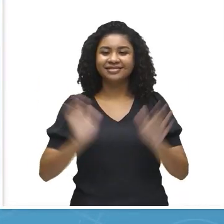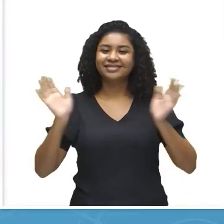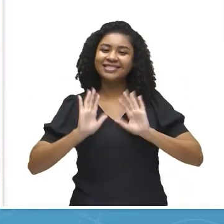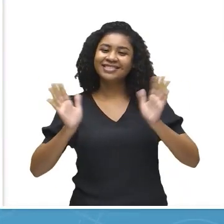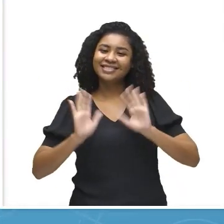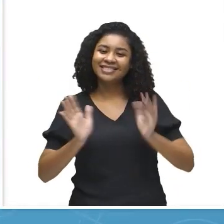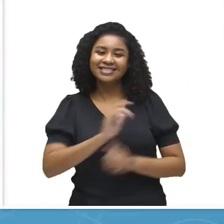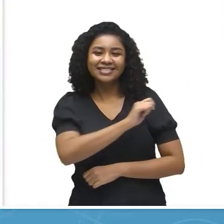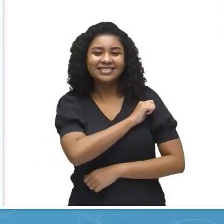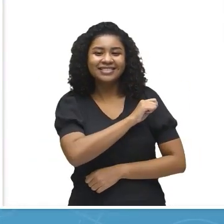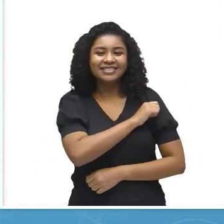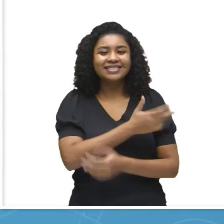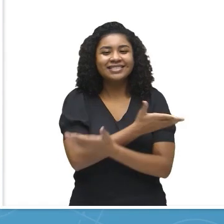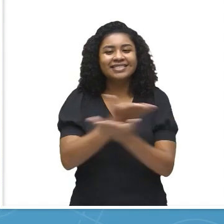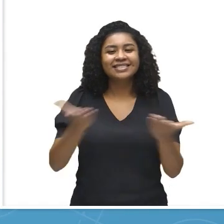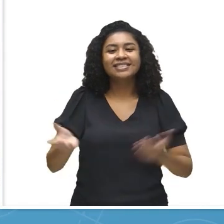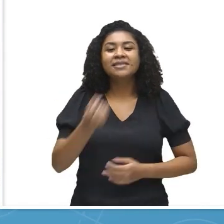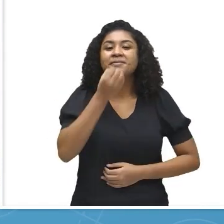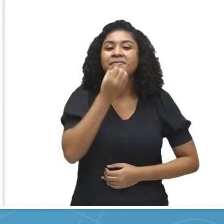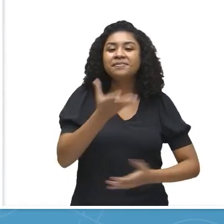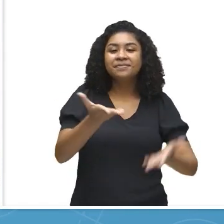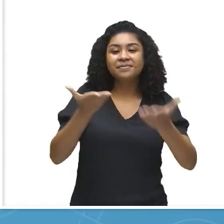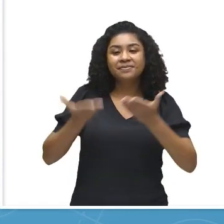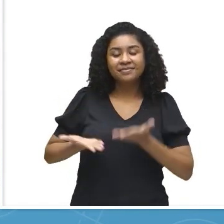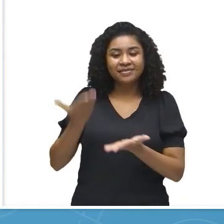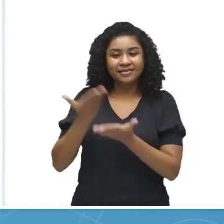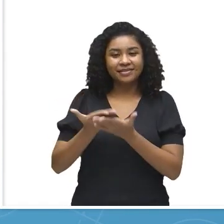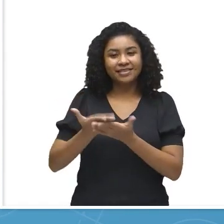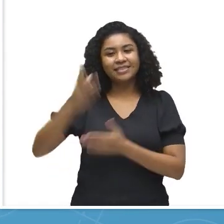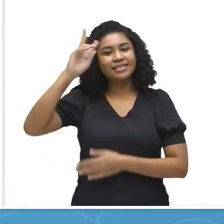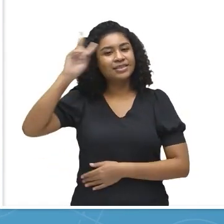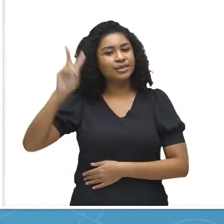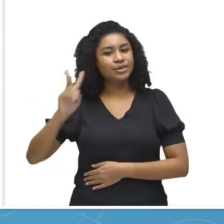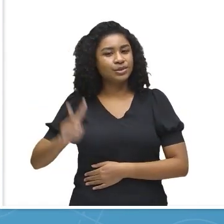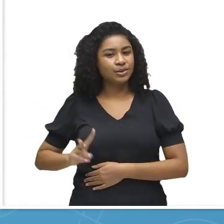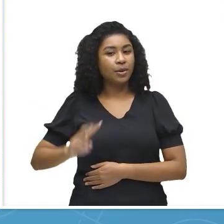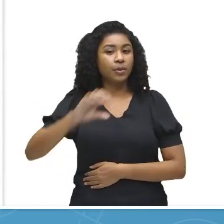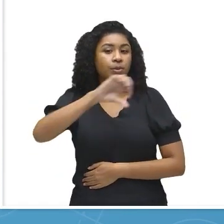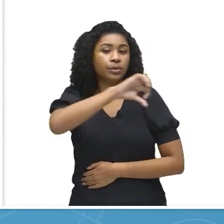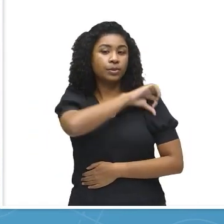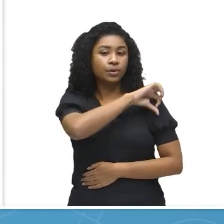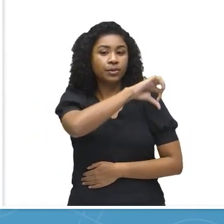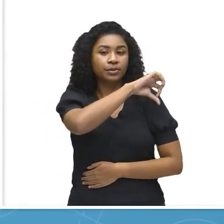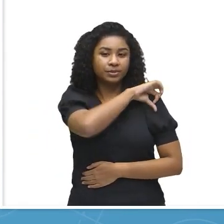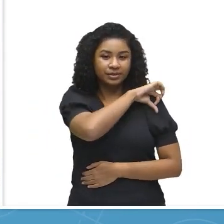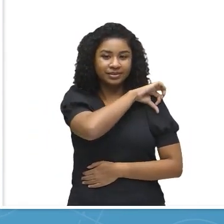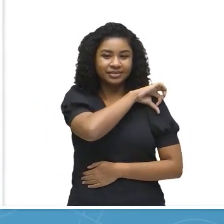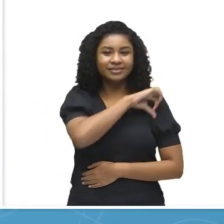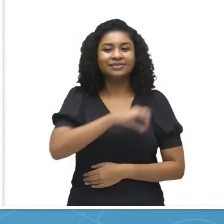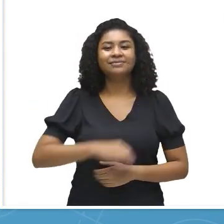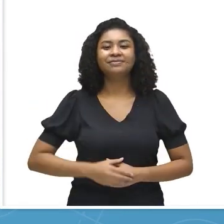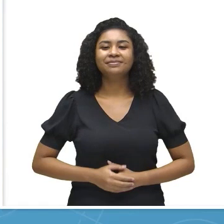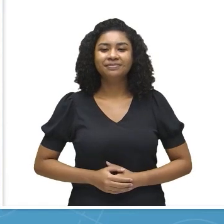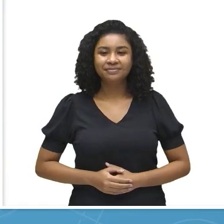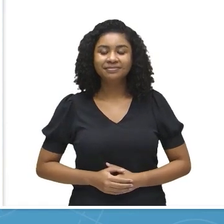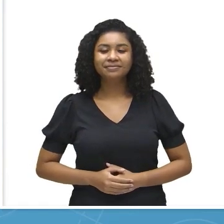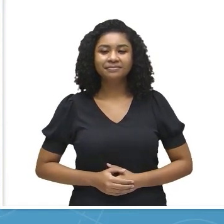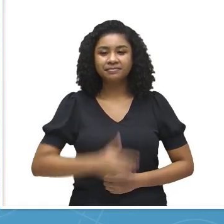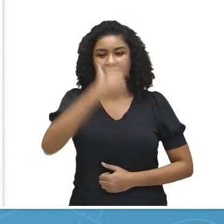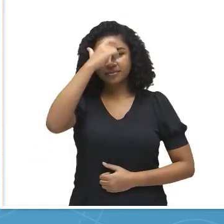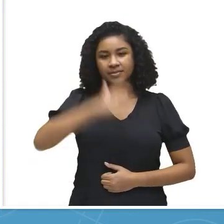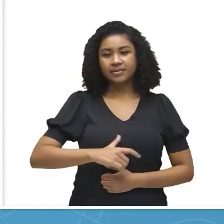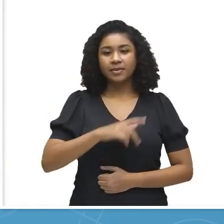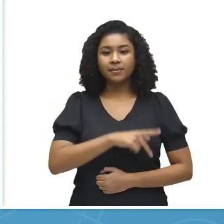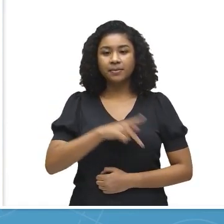alunos, sejam bem-vindos a mais uma aula de História, uma aula do 9º ano do Ensino Fundamental. Eu sou o professor